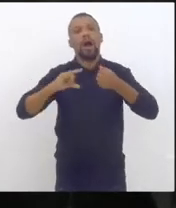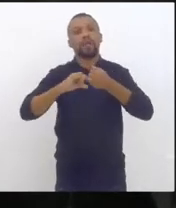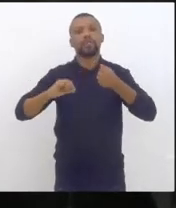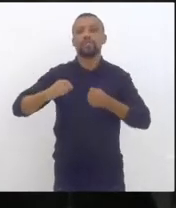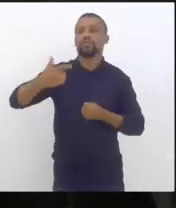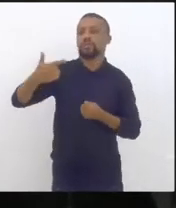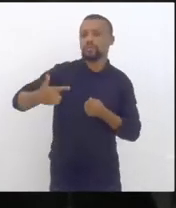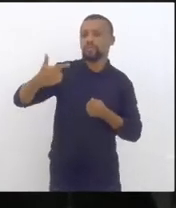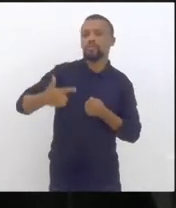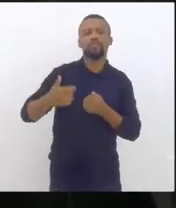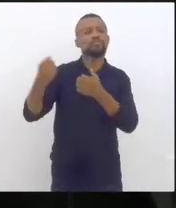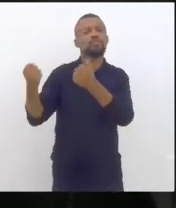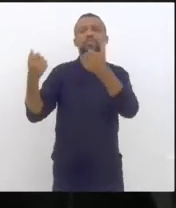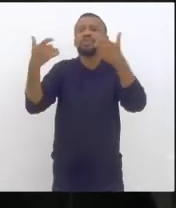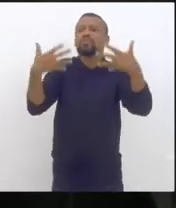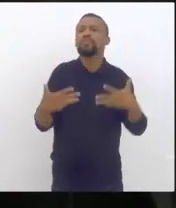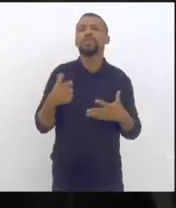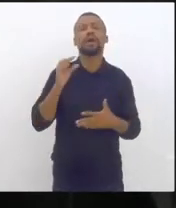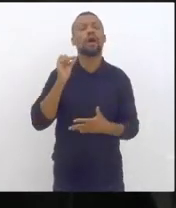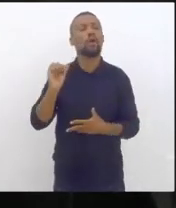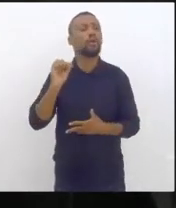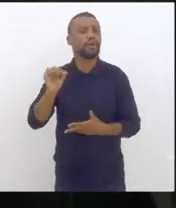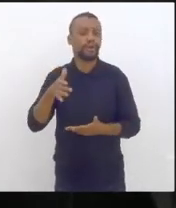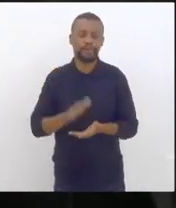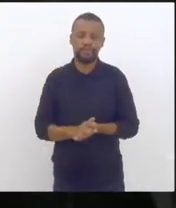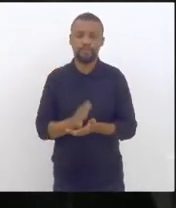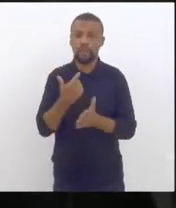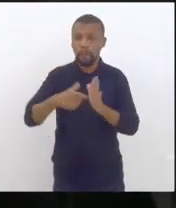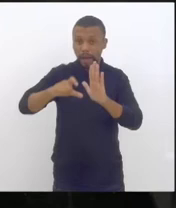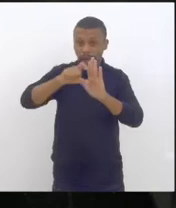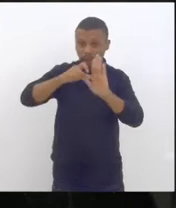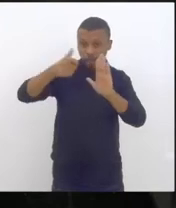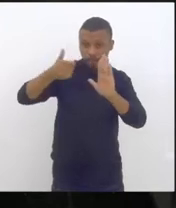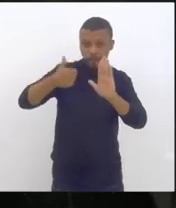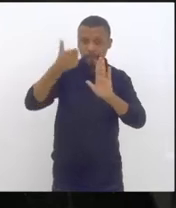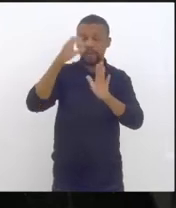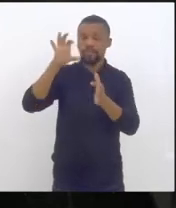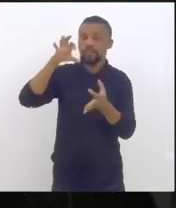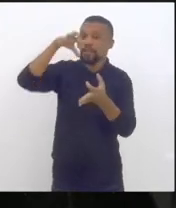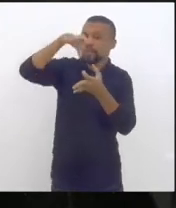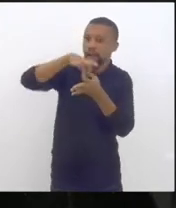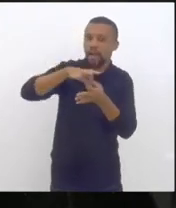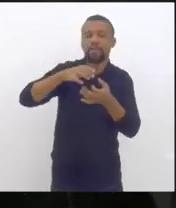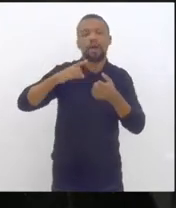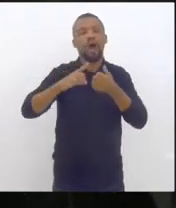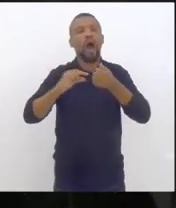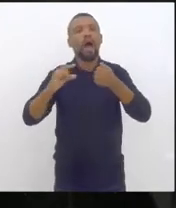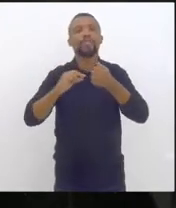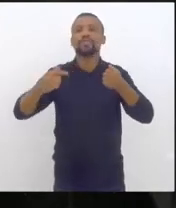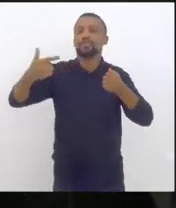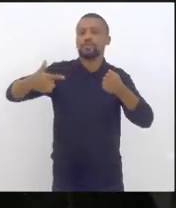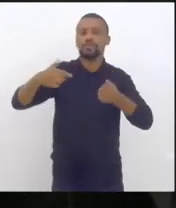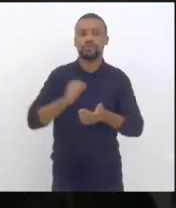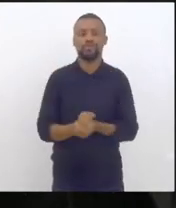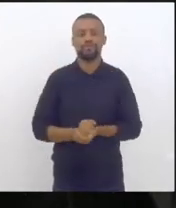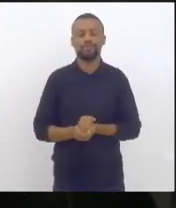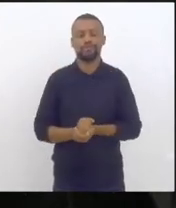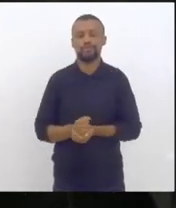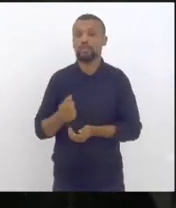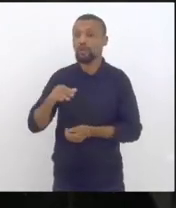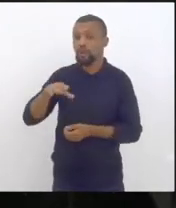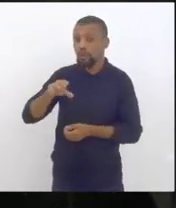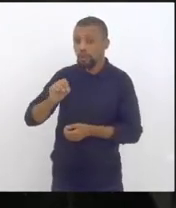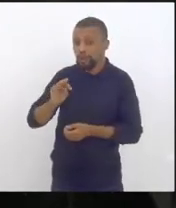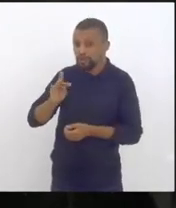que diz Deputado waldeck o parágrafo primeiro do artigo 2º por razões de segurança